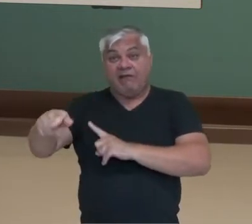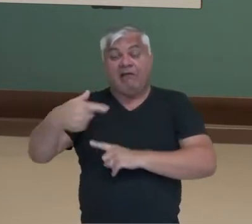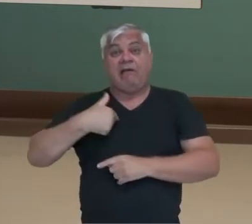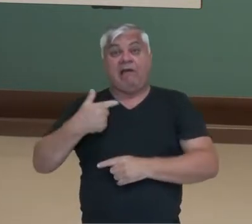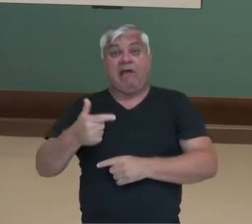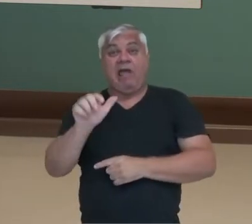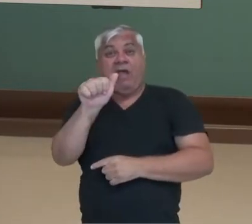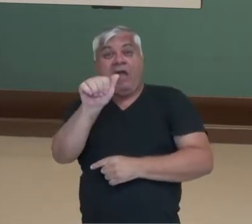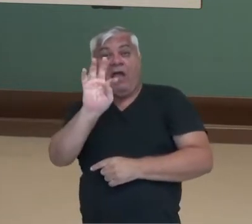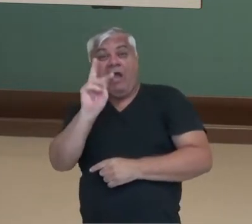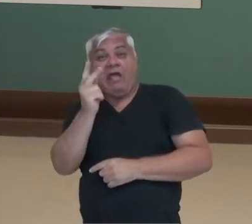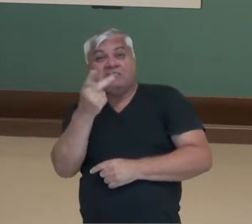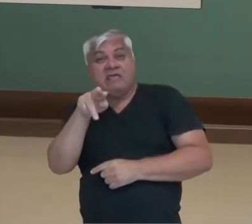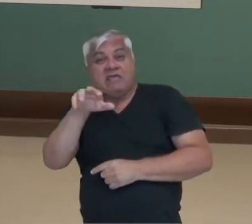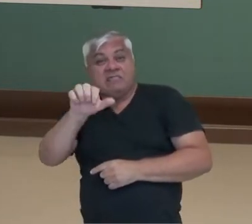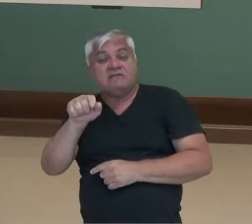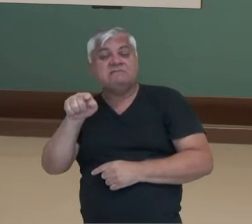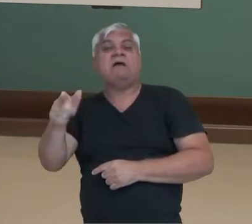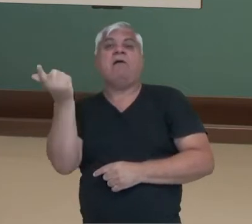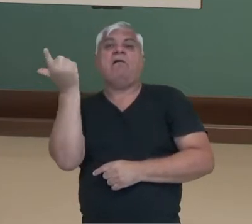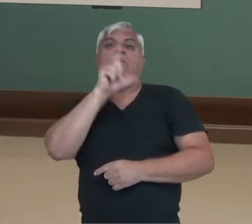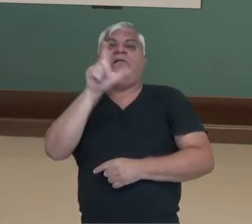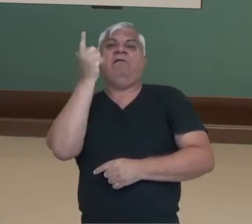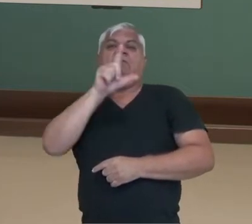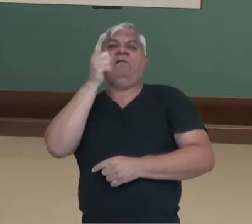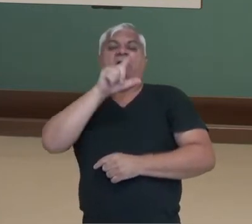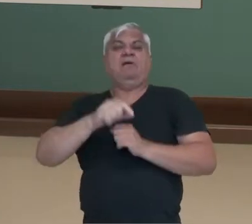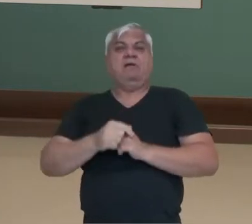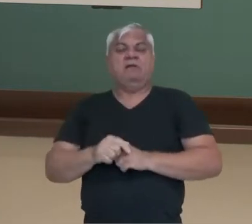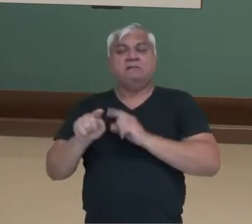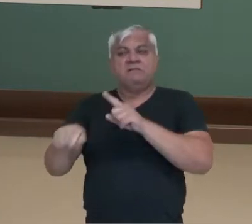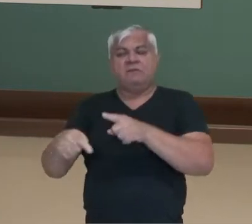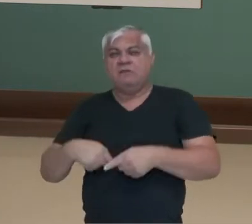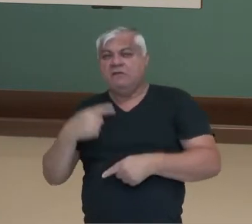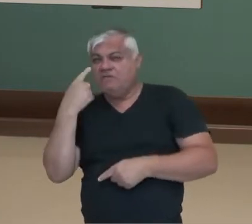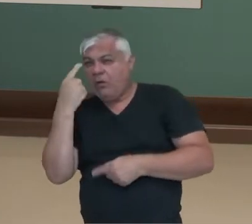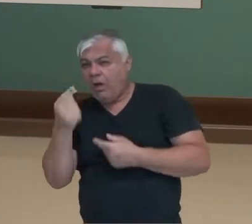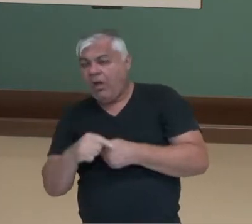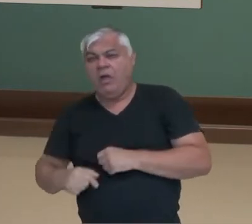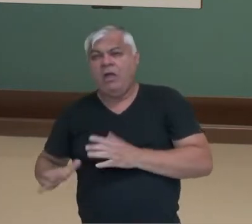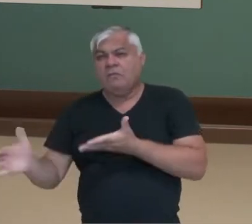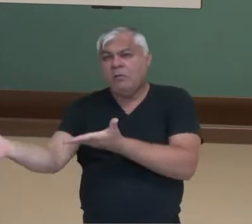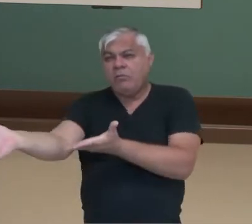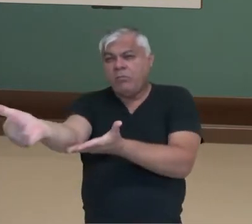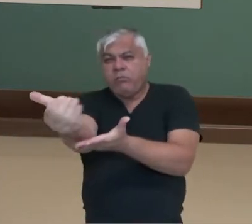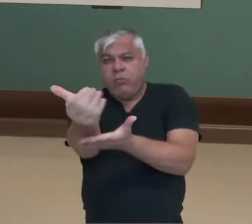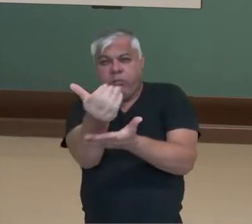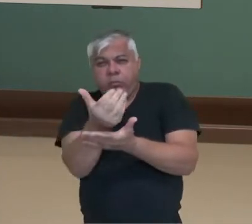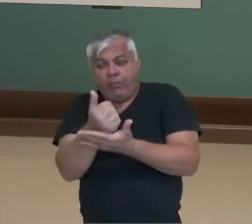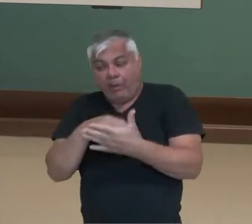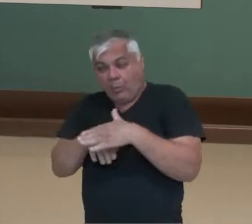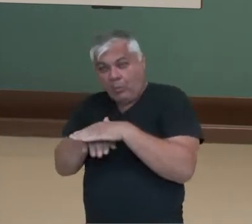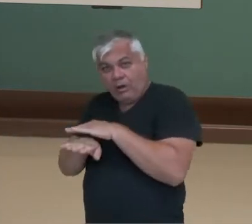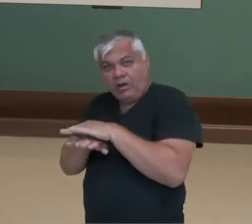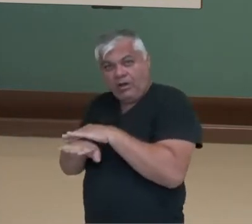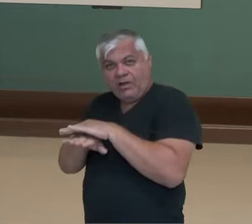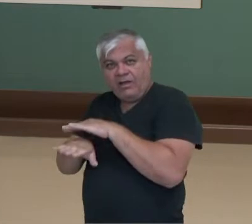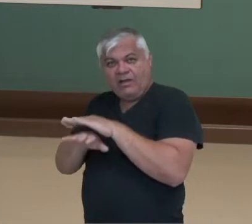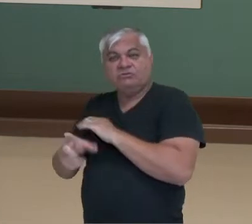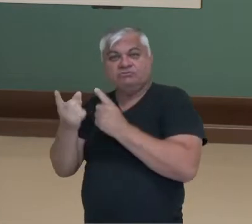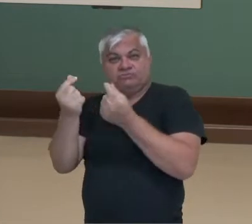a Confederação de Delos, que era uma maneira que os atenienses encontraram de guardar todo o dinheiro na ilha de Delos, mas administrada por